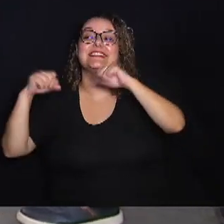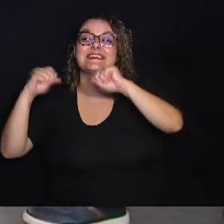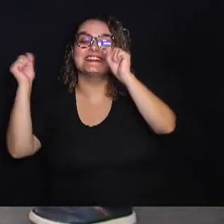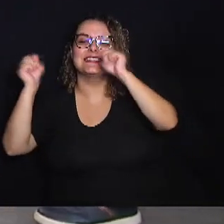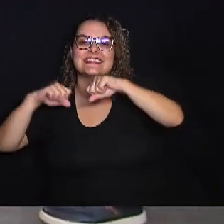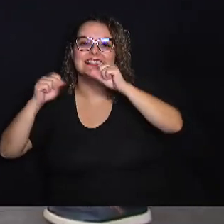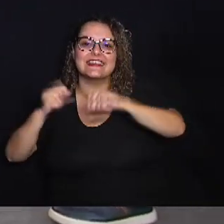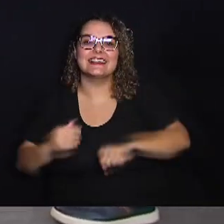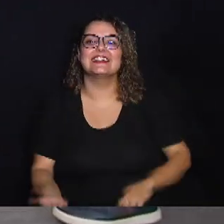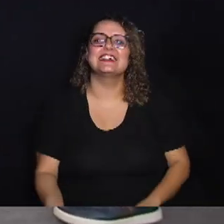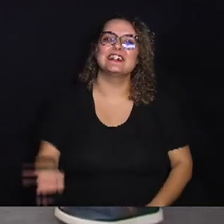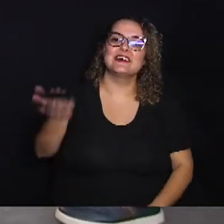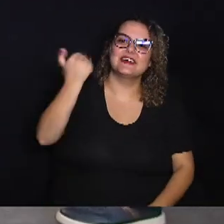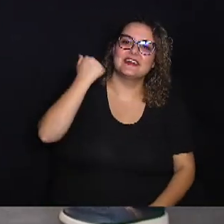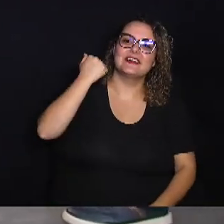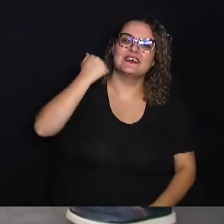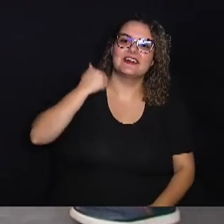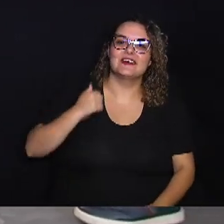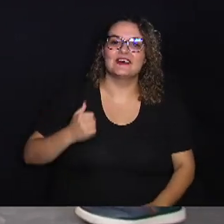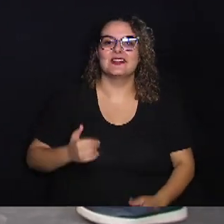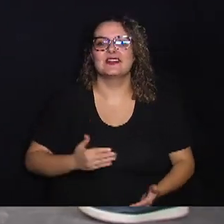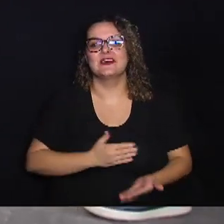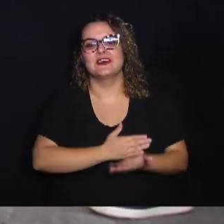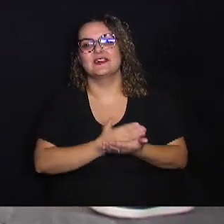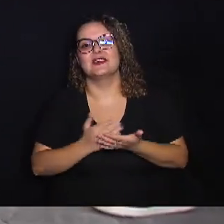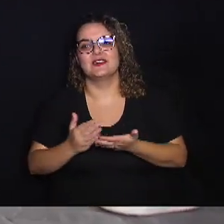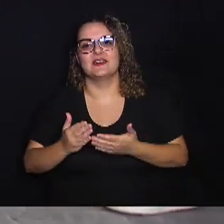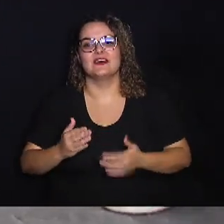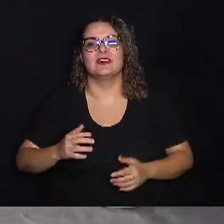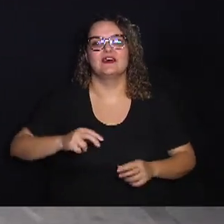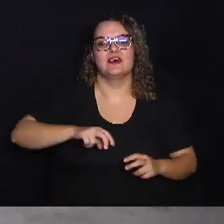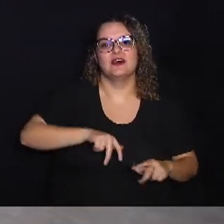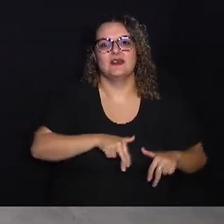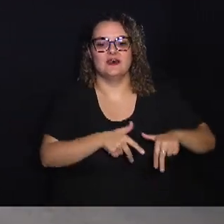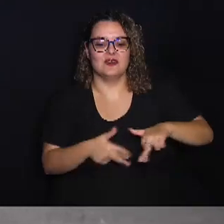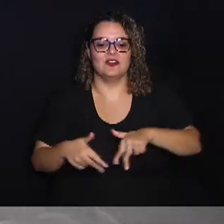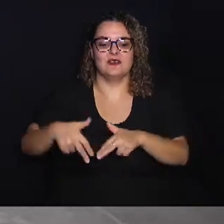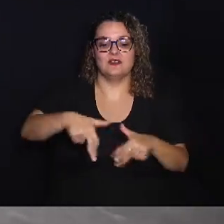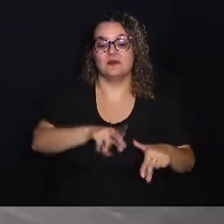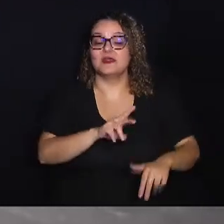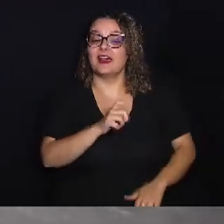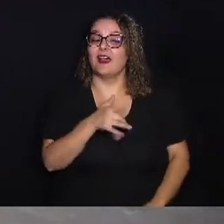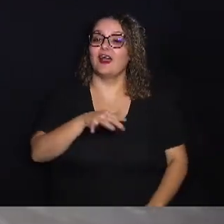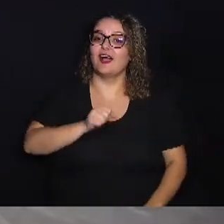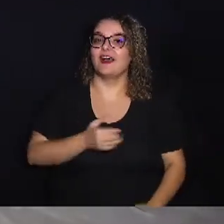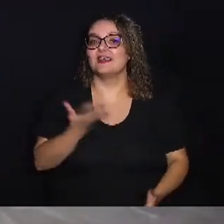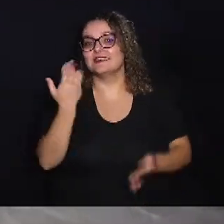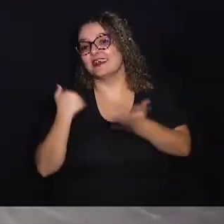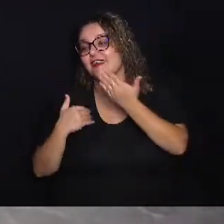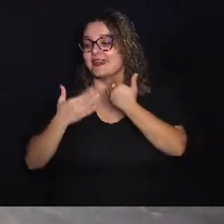Então, vamos lá. Vamos começar com o caminho da rosa. Vem!